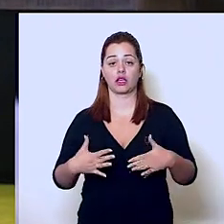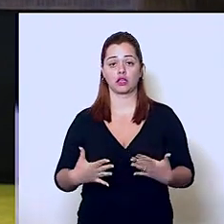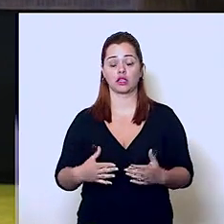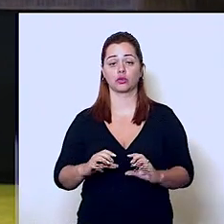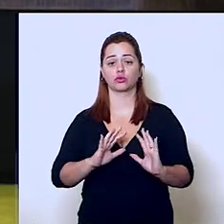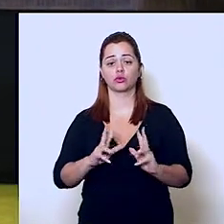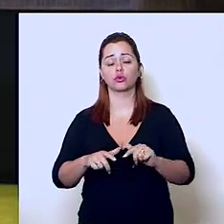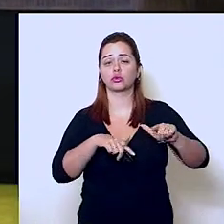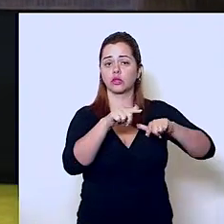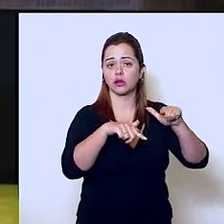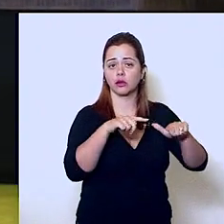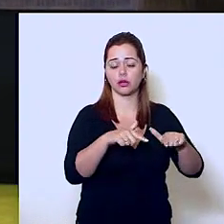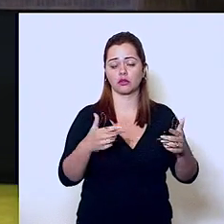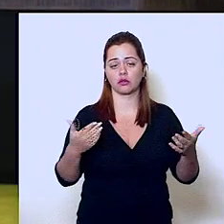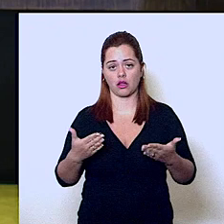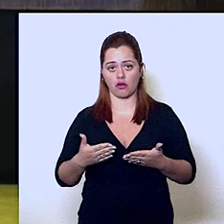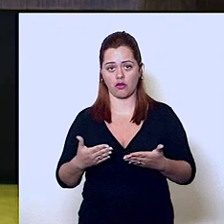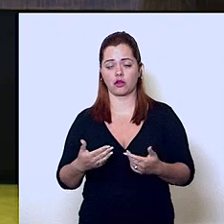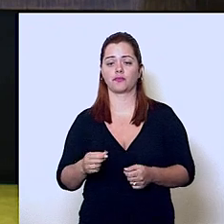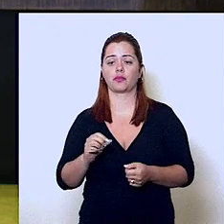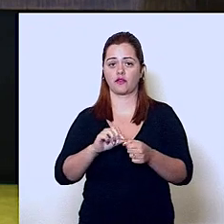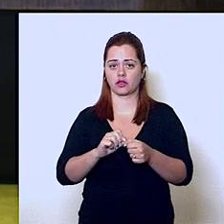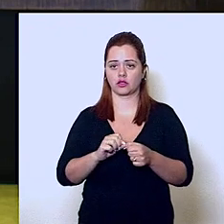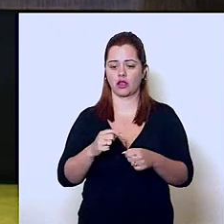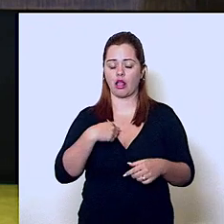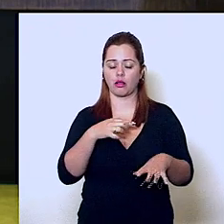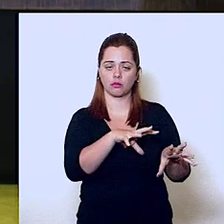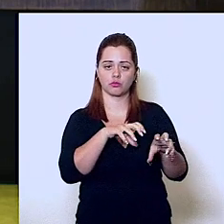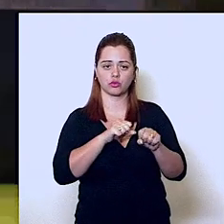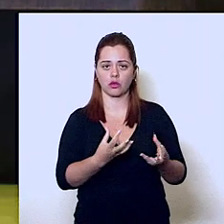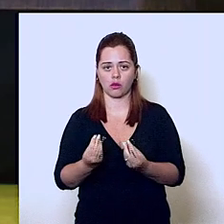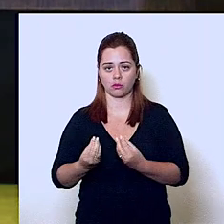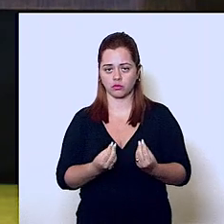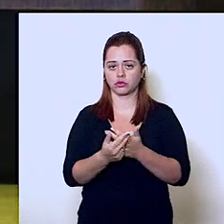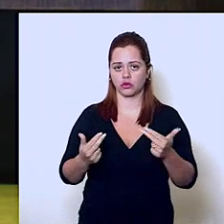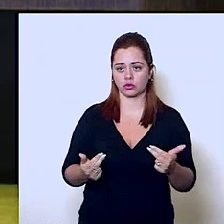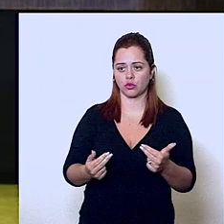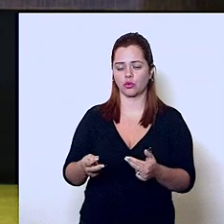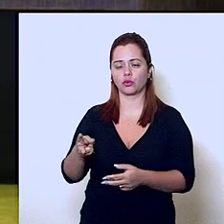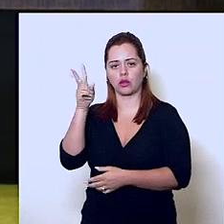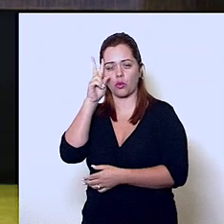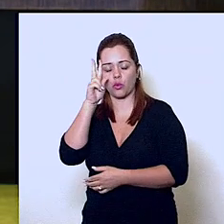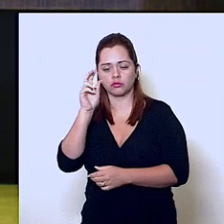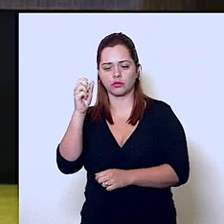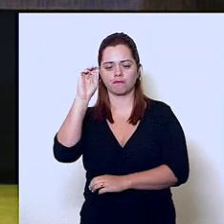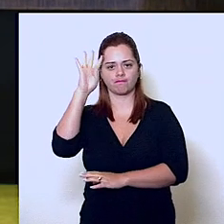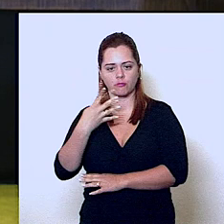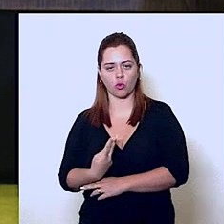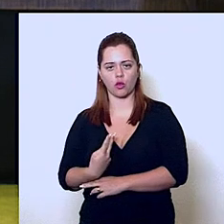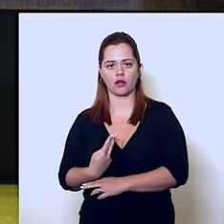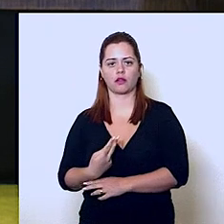cabe, eu busco, em muitos aspectos, recordar, recuperar, honrar esse legado de Paulo Tarso diante